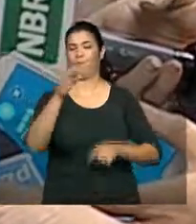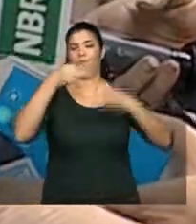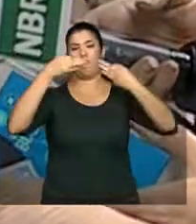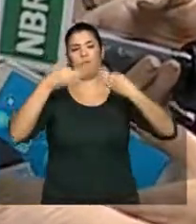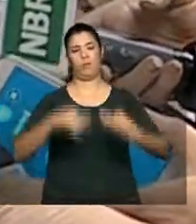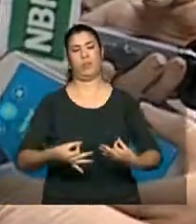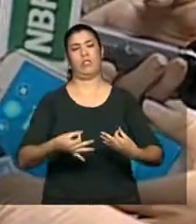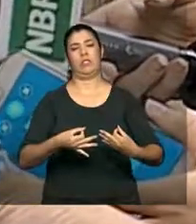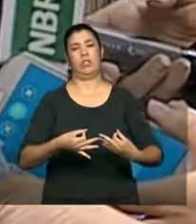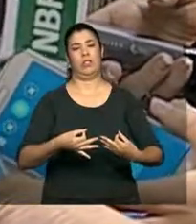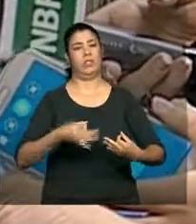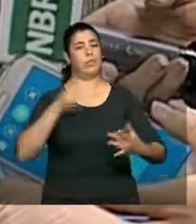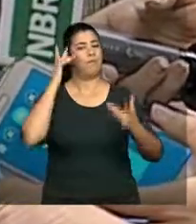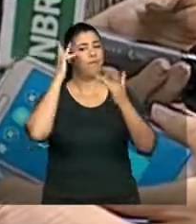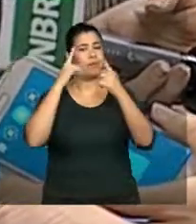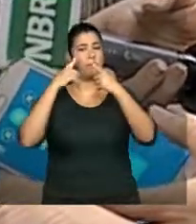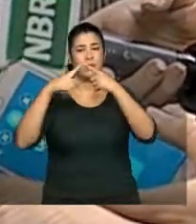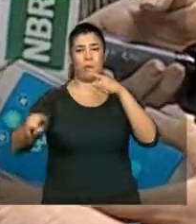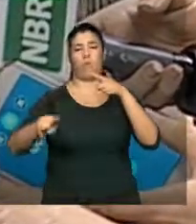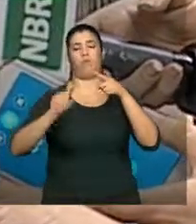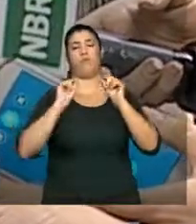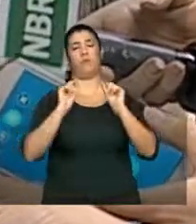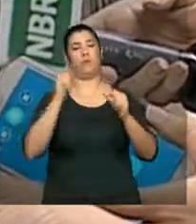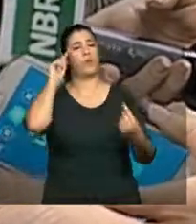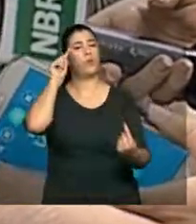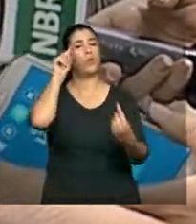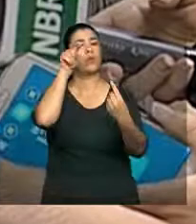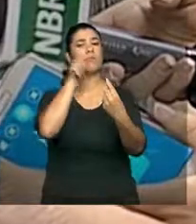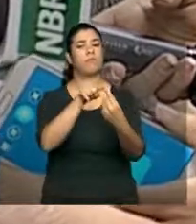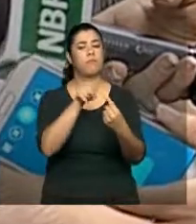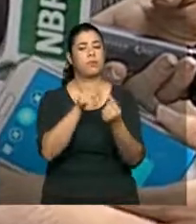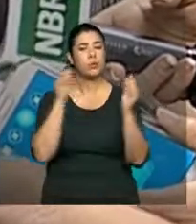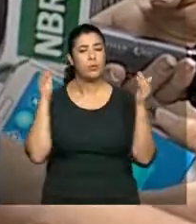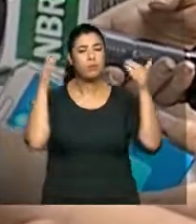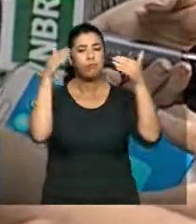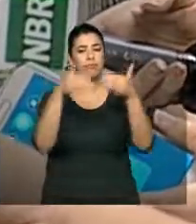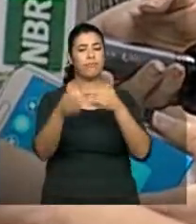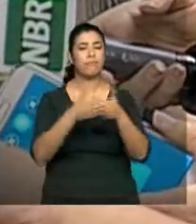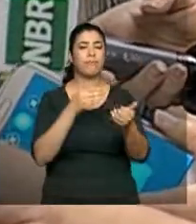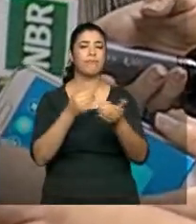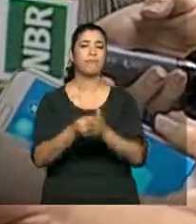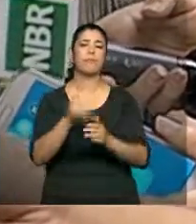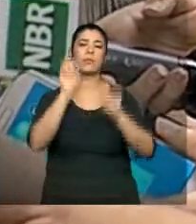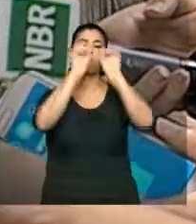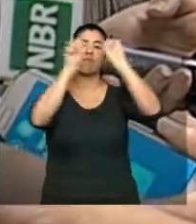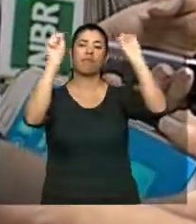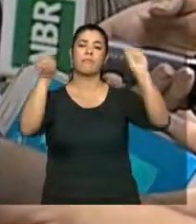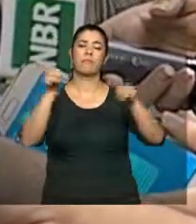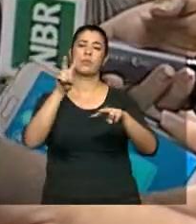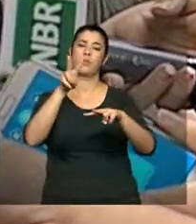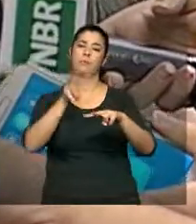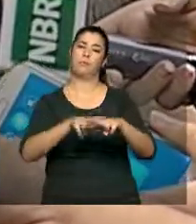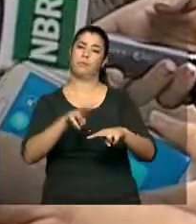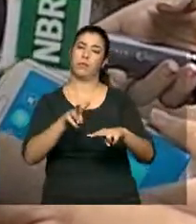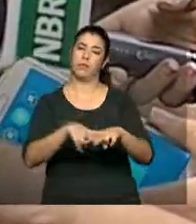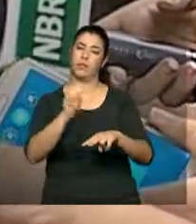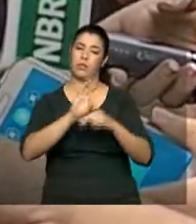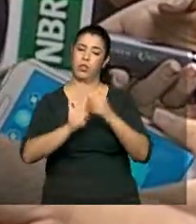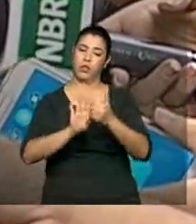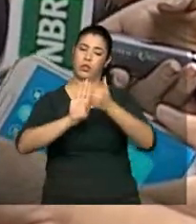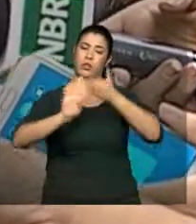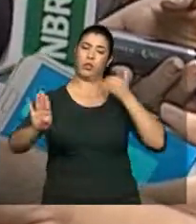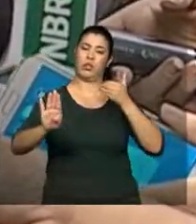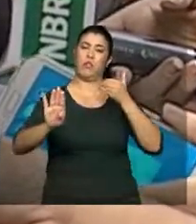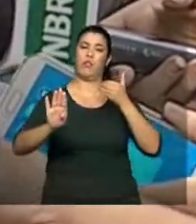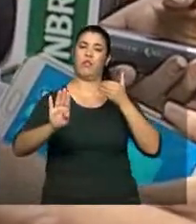absolutamente incompatível com o objetivo central de qualquer reclusão. Você retira o direito à liberdade de uma